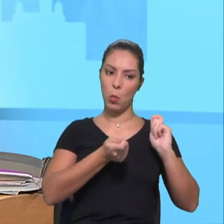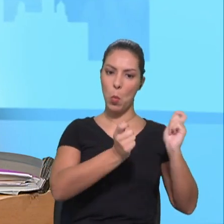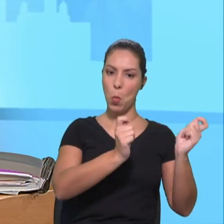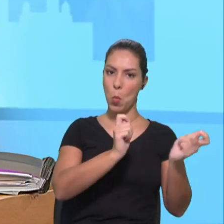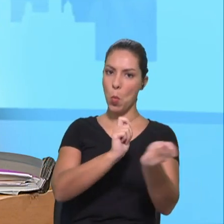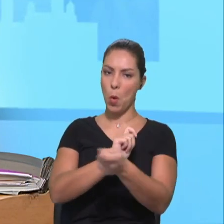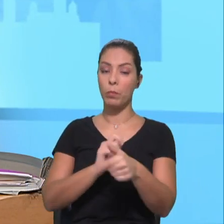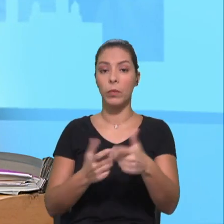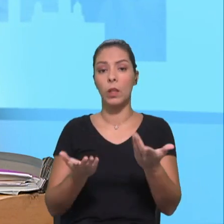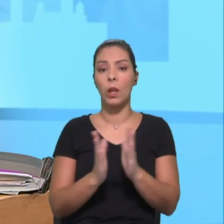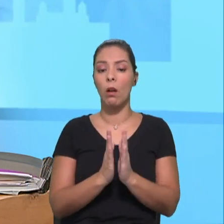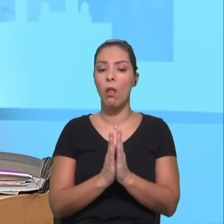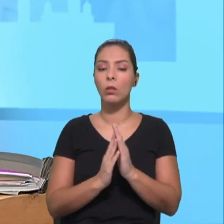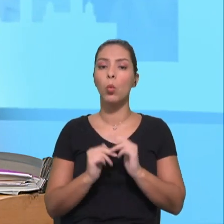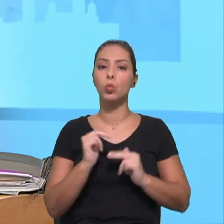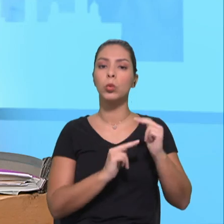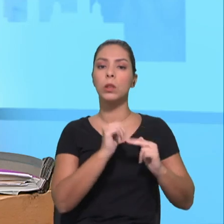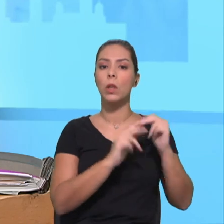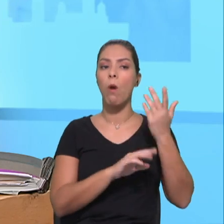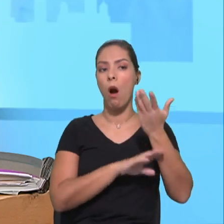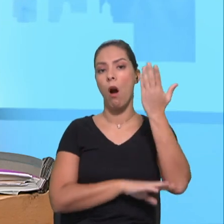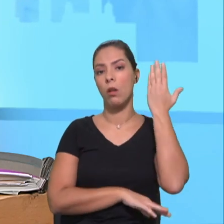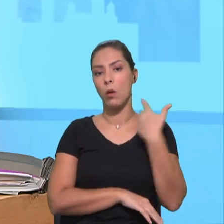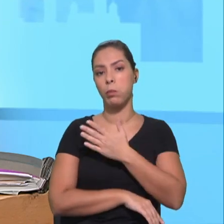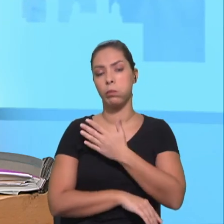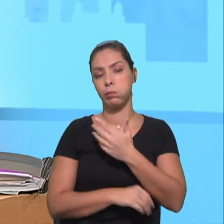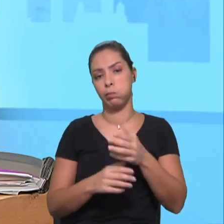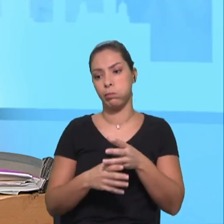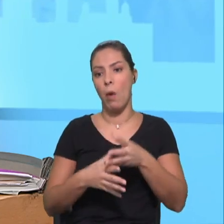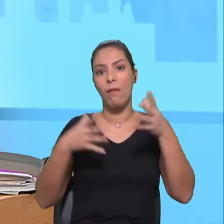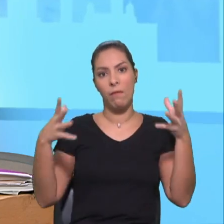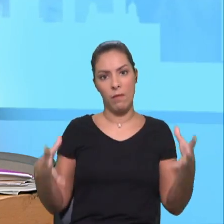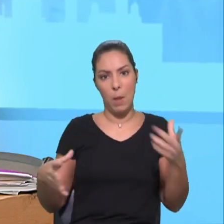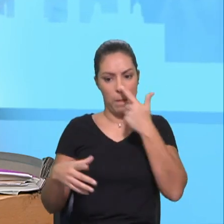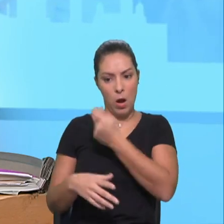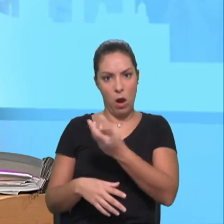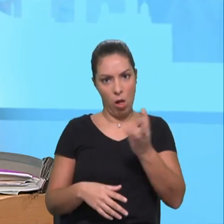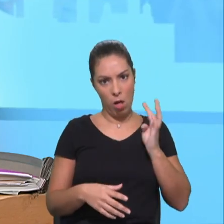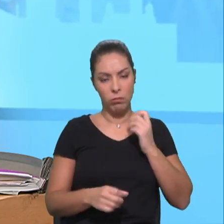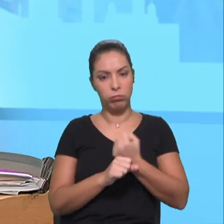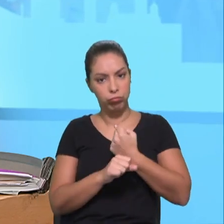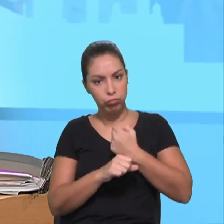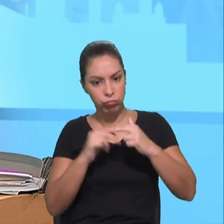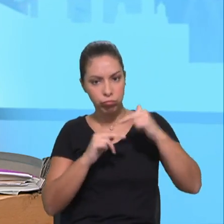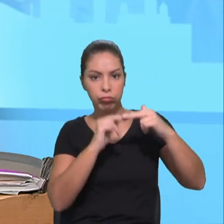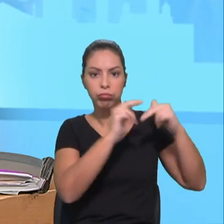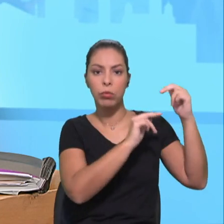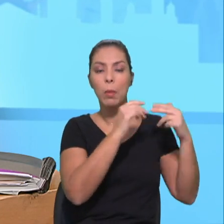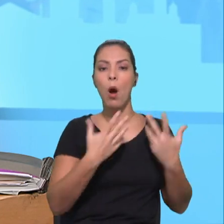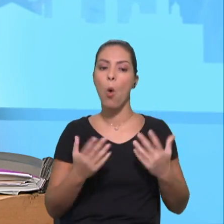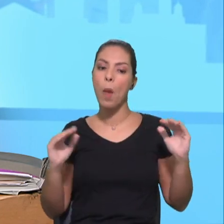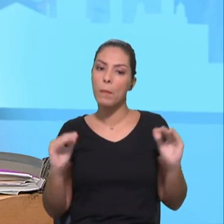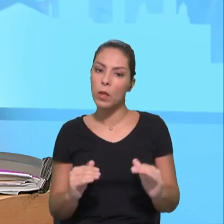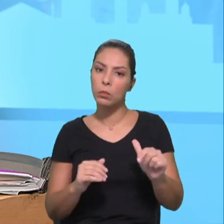a igreja foi construída para uma comunidade muito maior e depois houve uma grande redução do ponto de vista da comunidade que agora